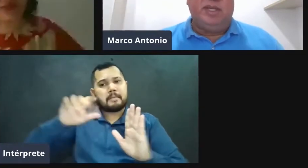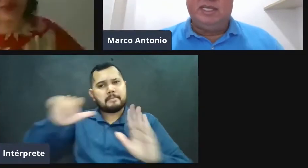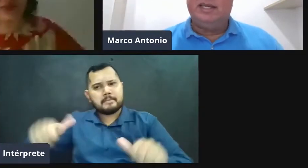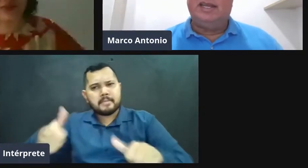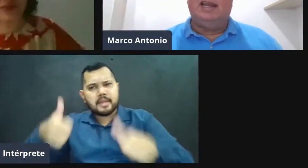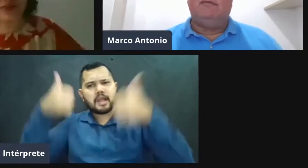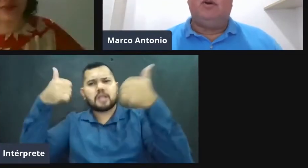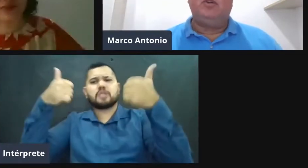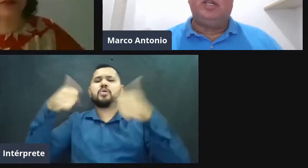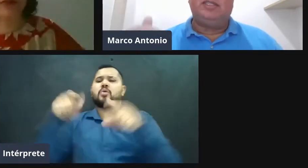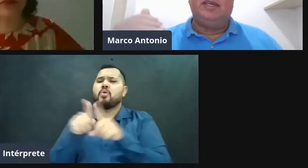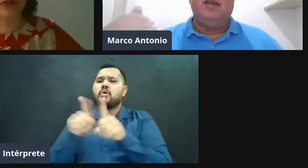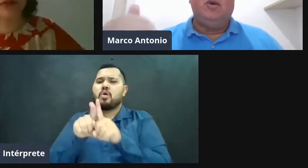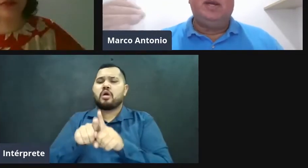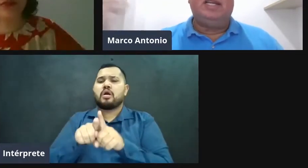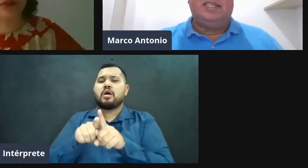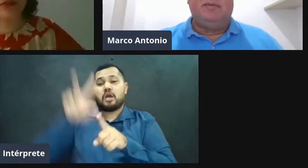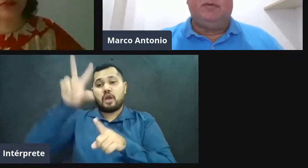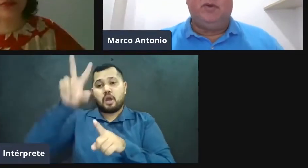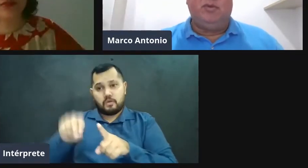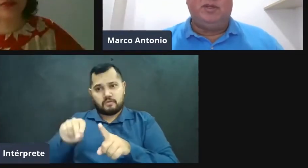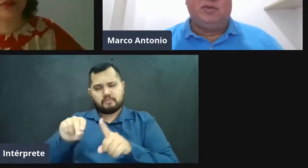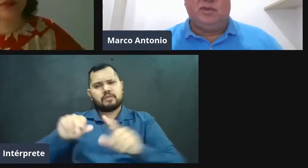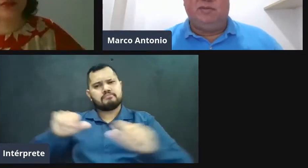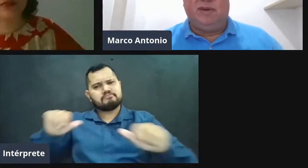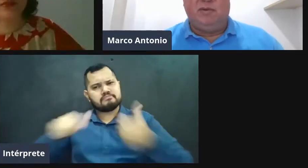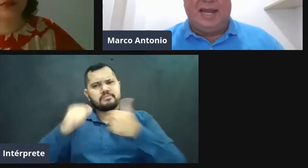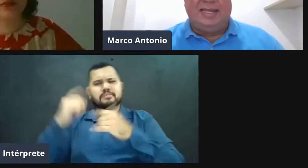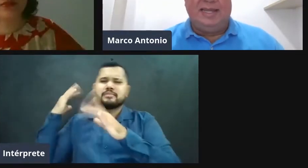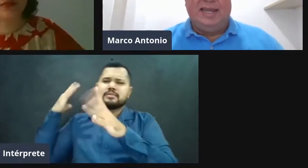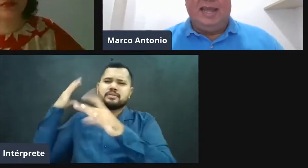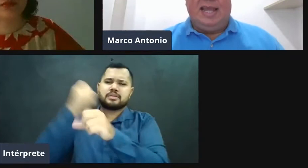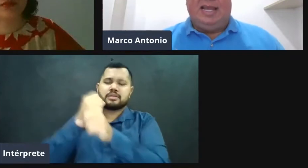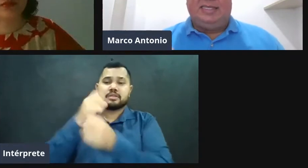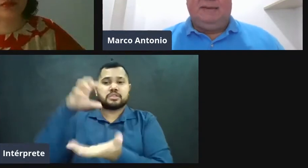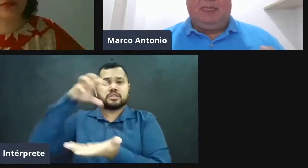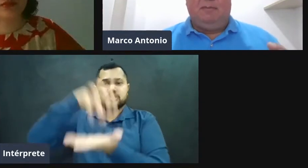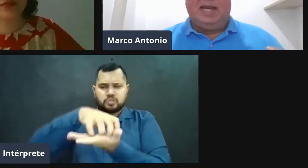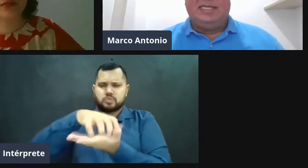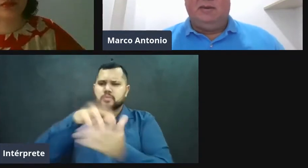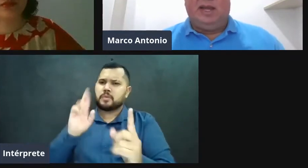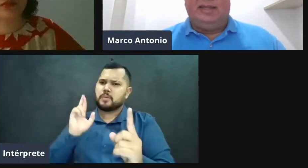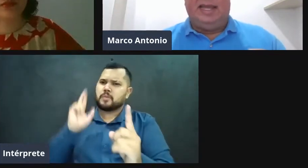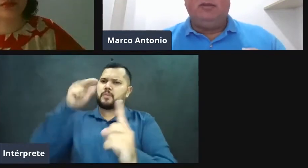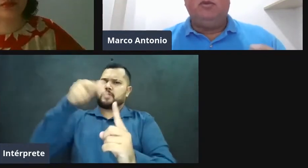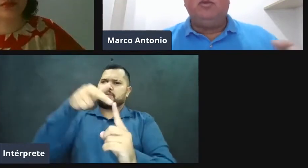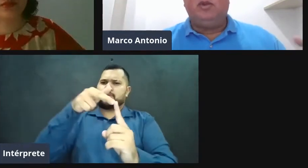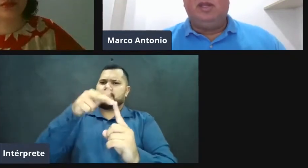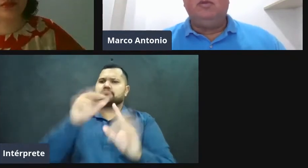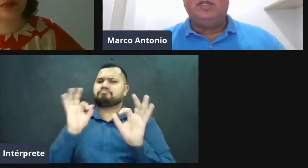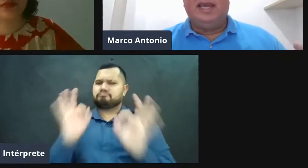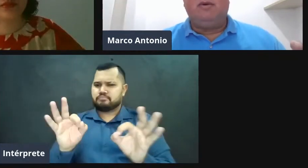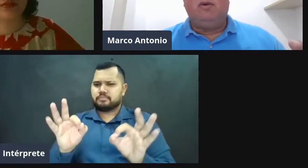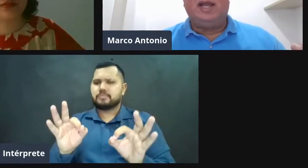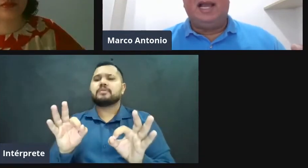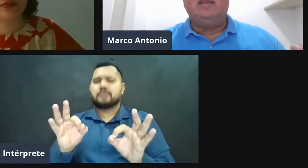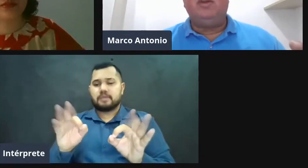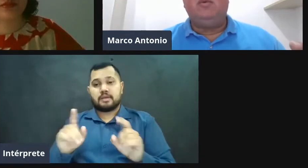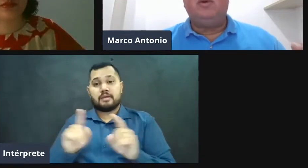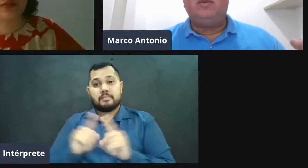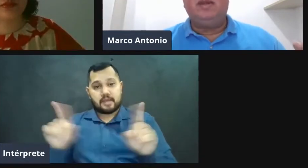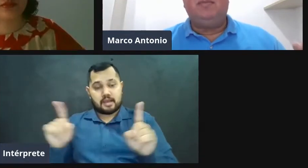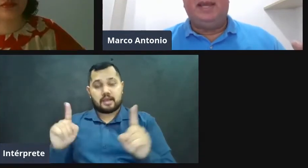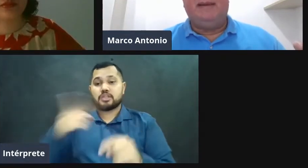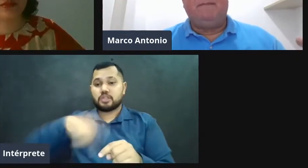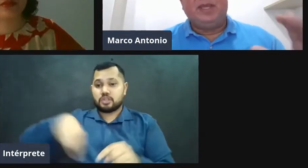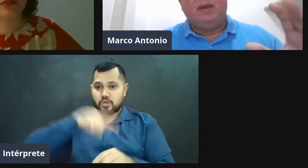seja protagonista, que ela volte a ser o que ela sempre foi, uma instituição de vanguarda, assim, mas dentro do que nos é